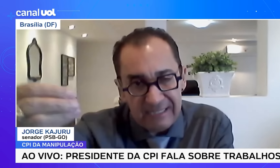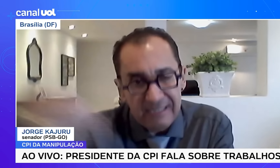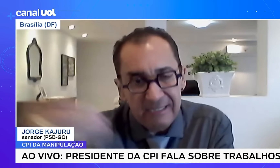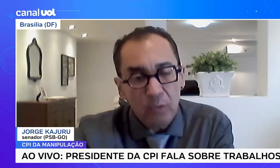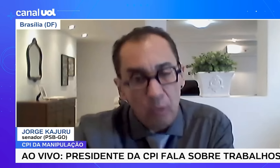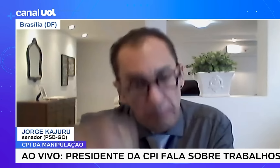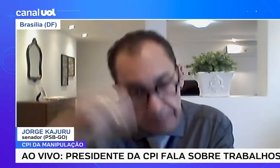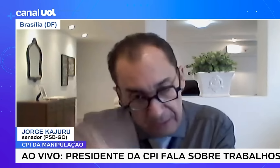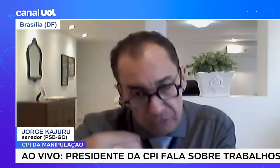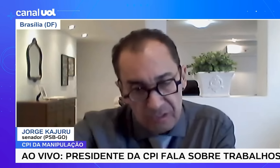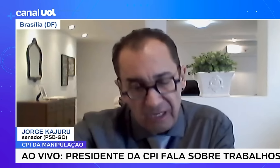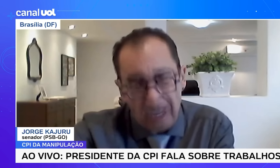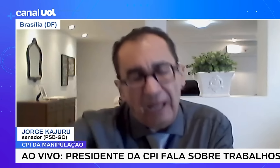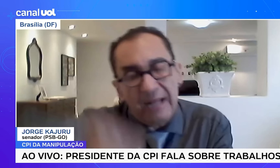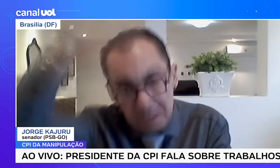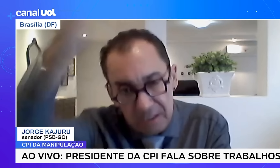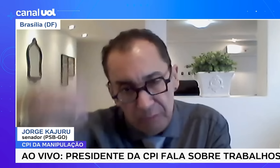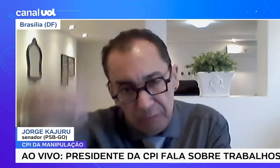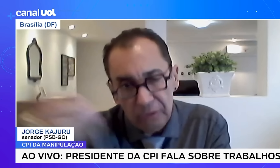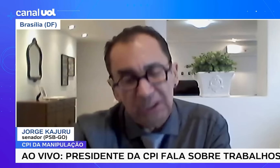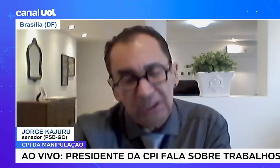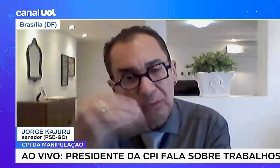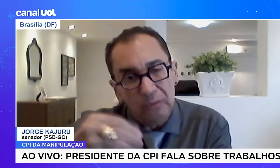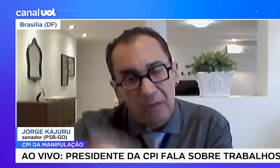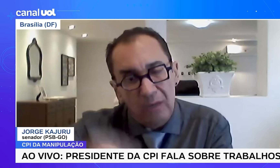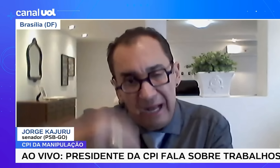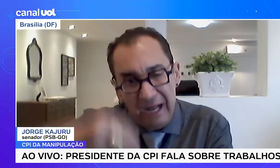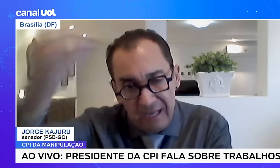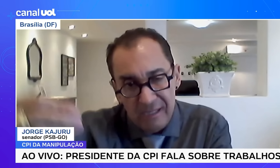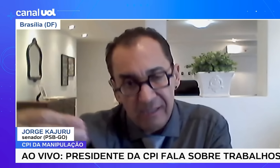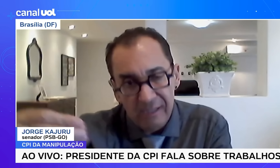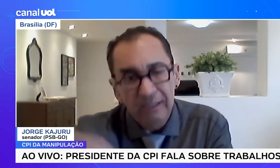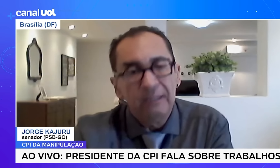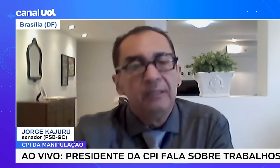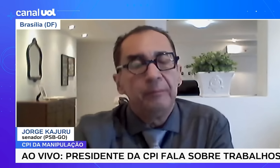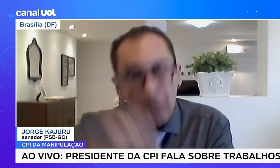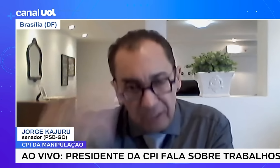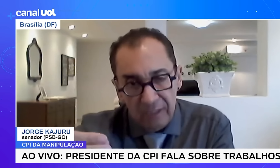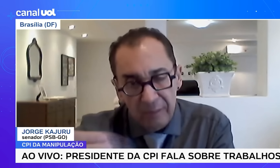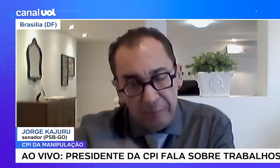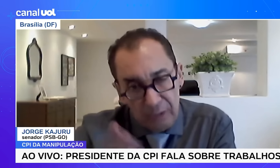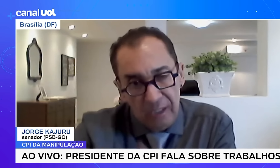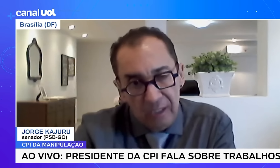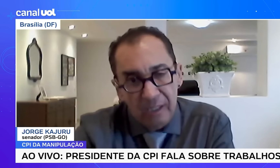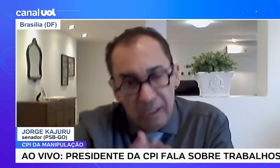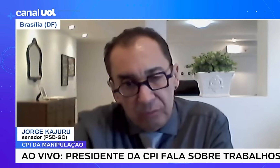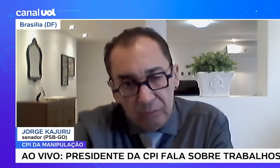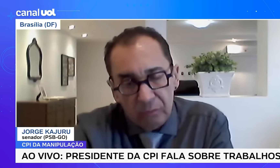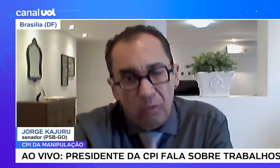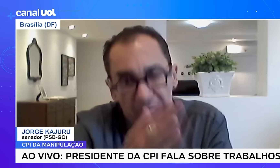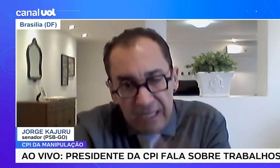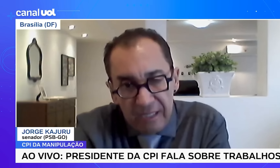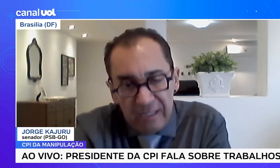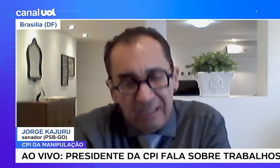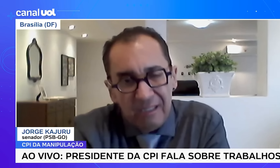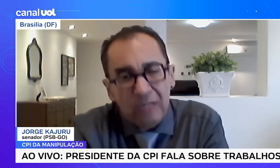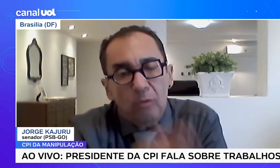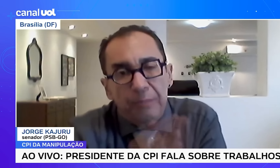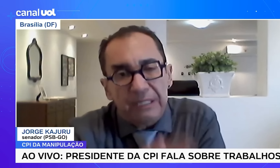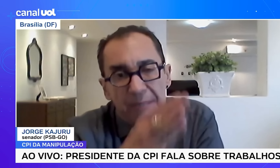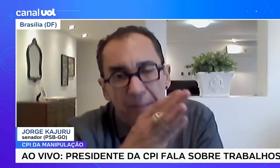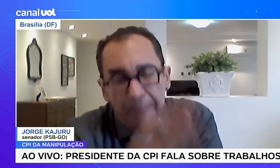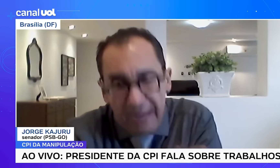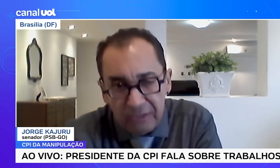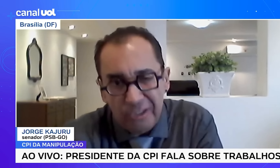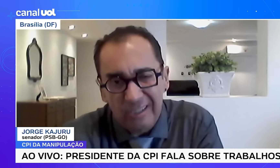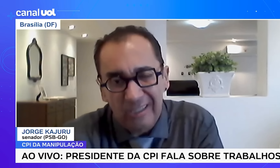agarras com pênaltis claríssimos e eu não marquei por quê Porque eu combinei e